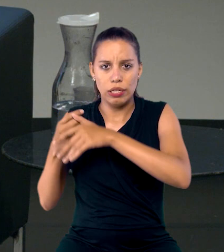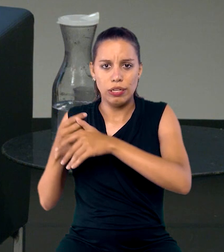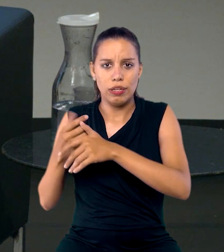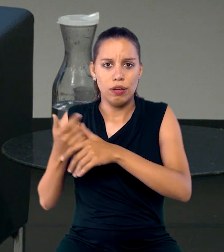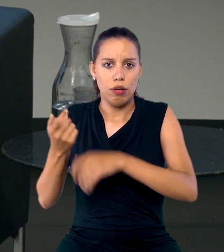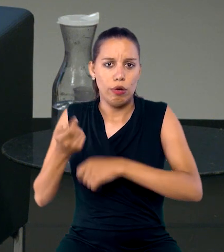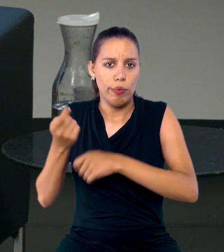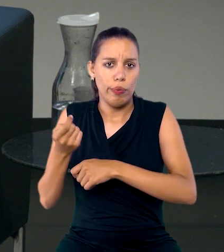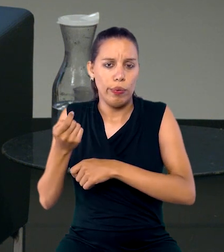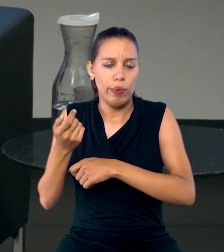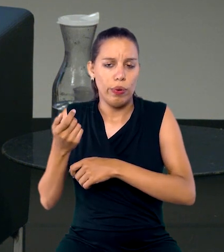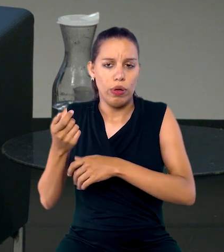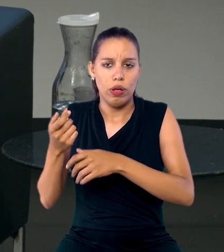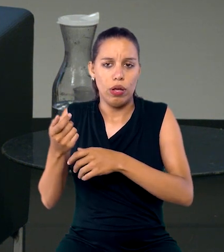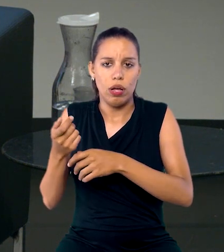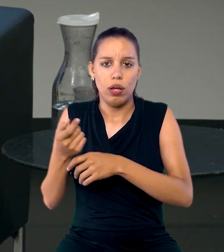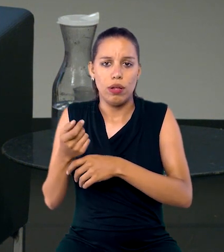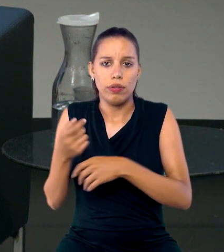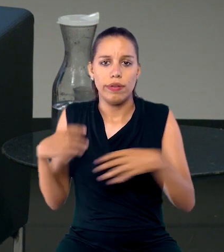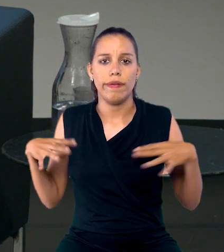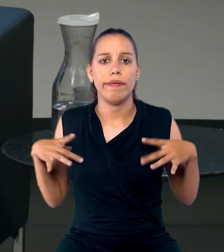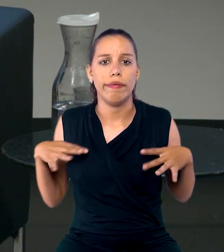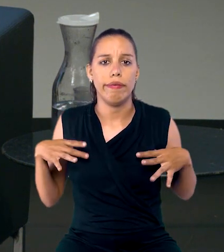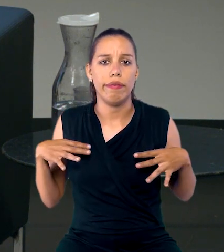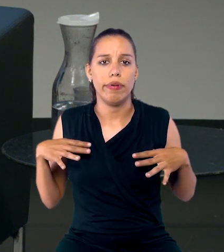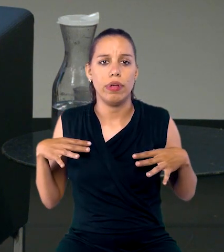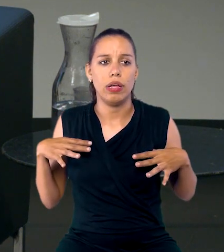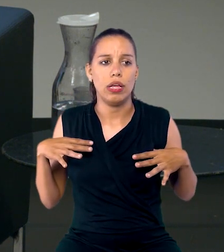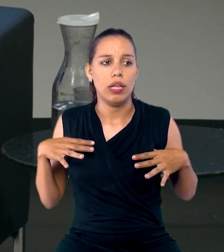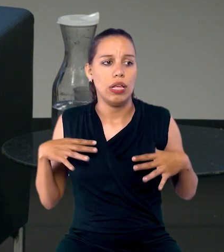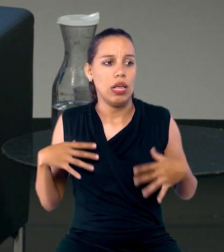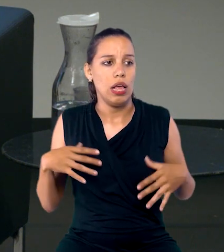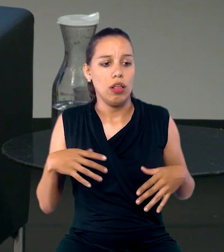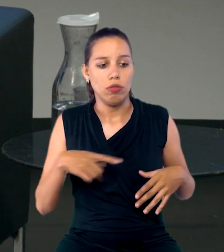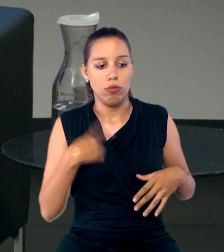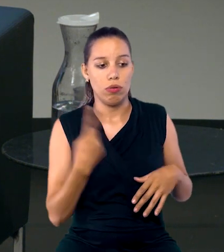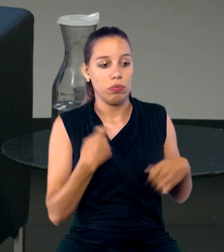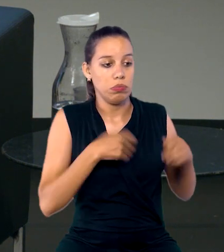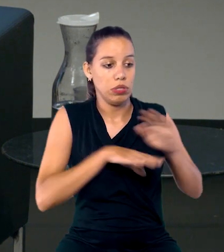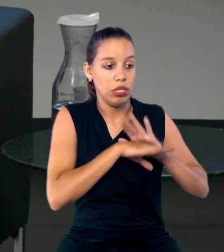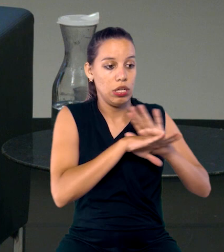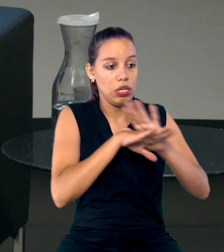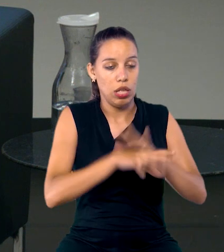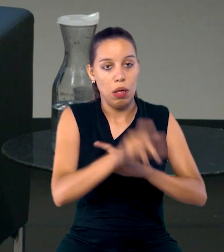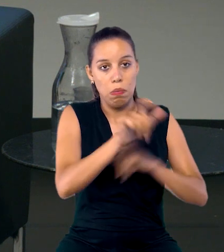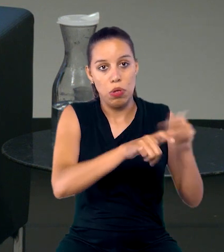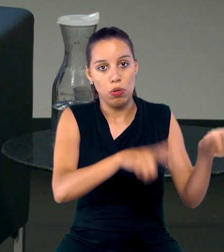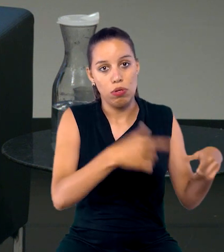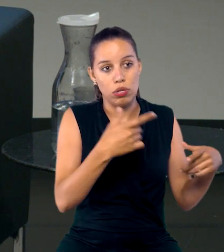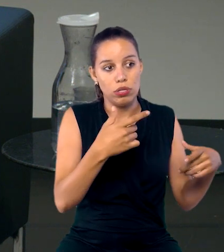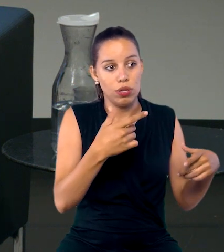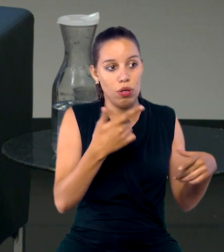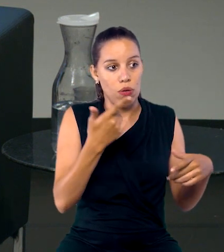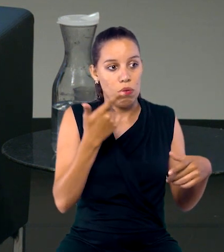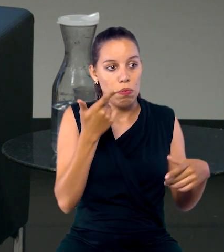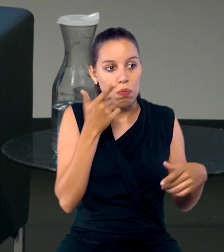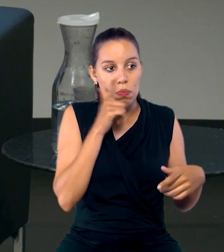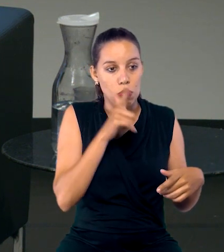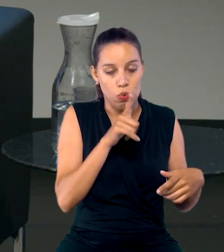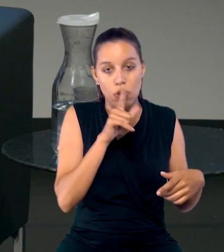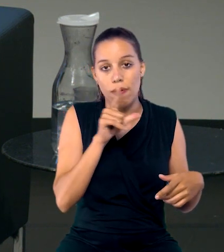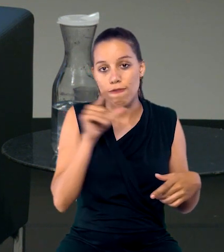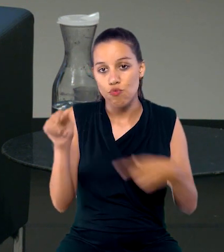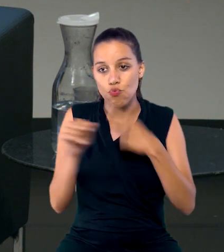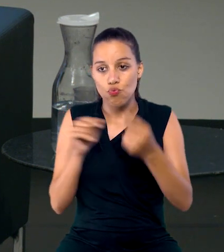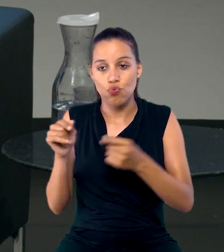a gente precisa fazer vaquinha para as pessoas poderem fugir. E algumas não conseguem, nunca mais conseguiram voltar. Então,